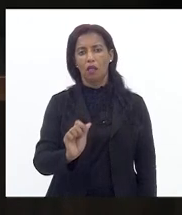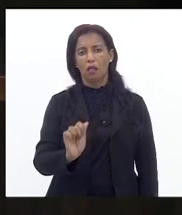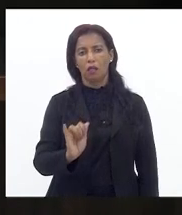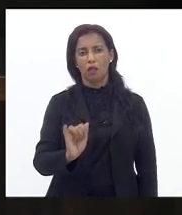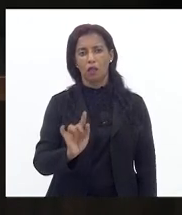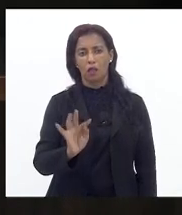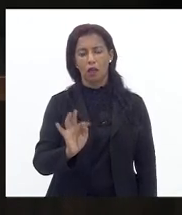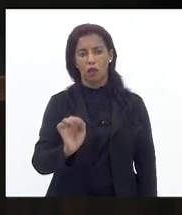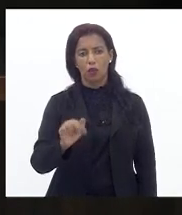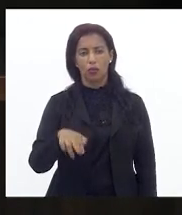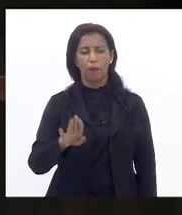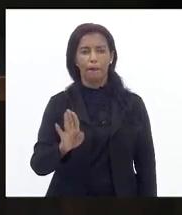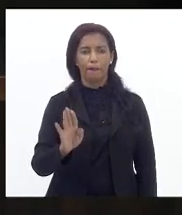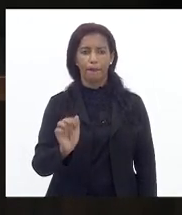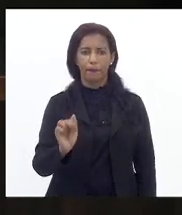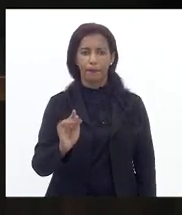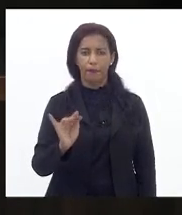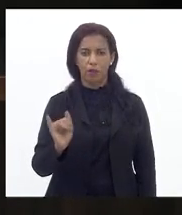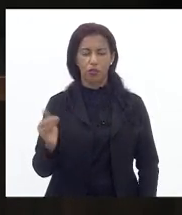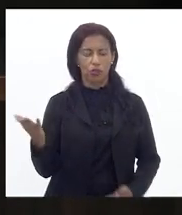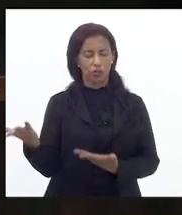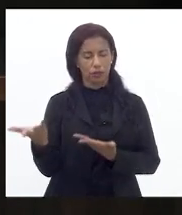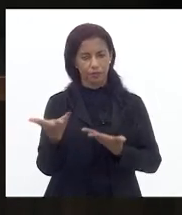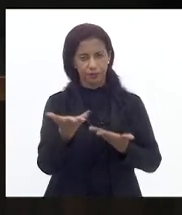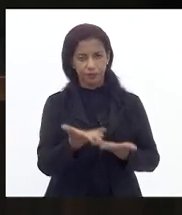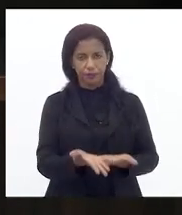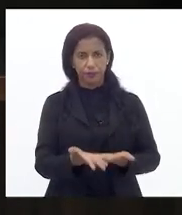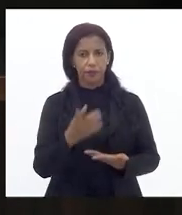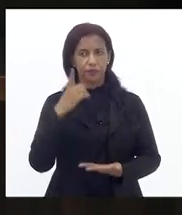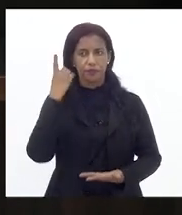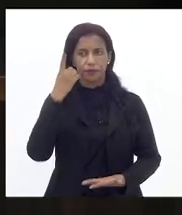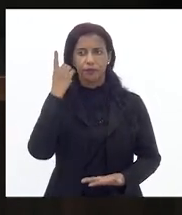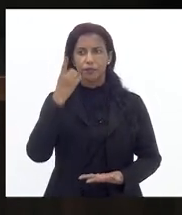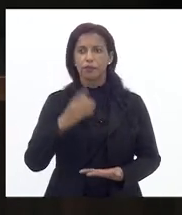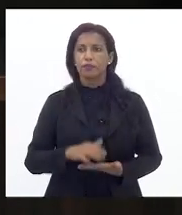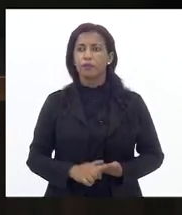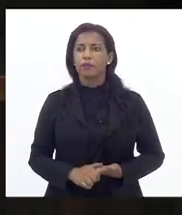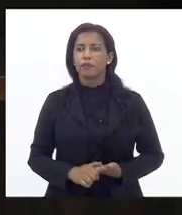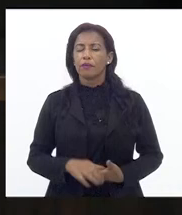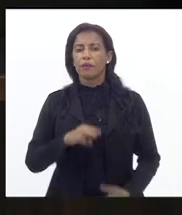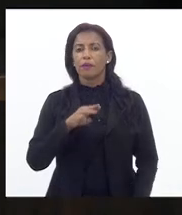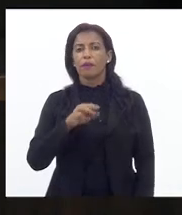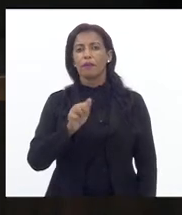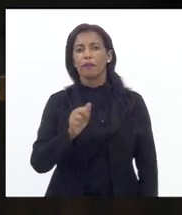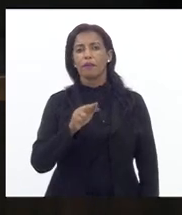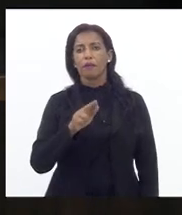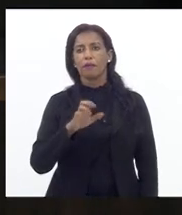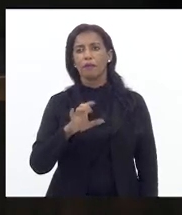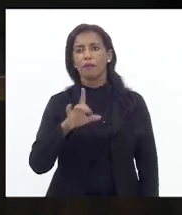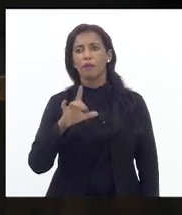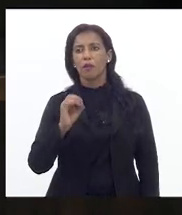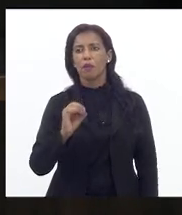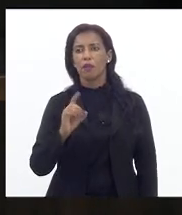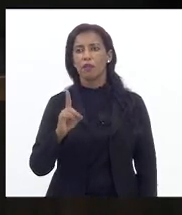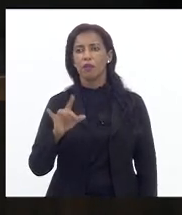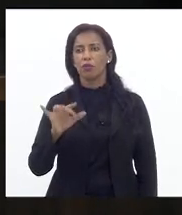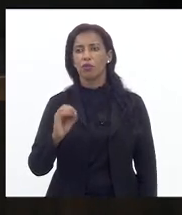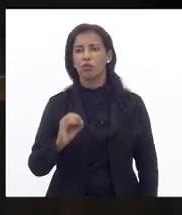pela colaboração quero passar palavra para o deputado recebeu executado Marcelo Dino